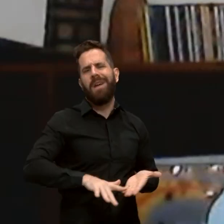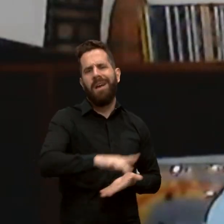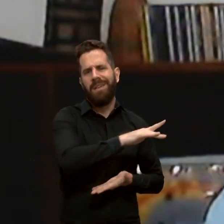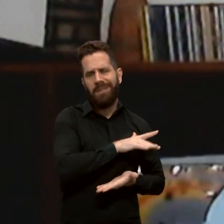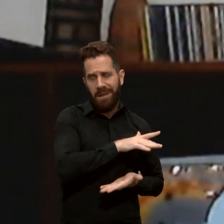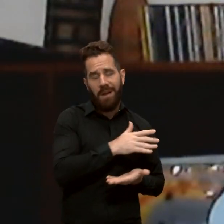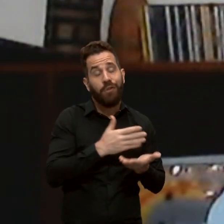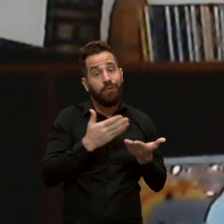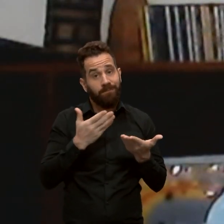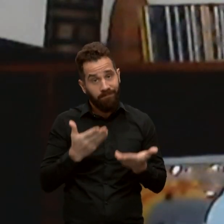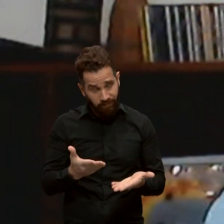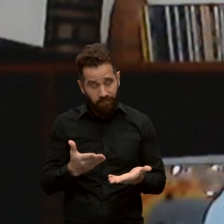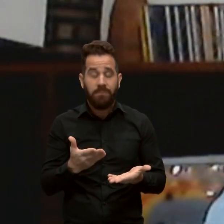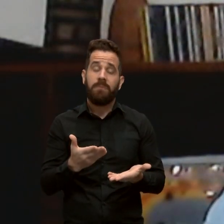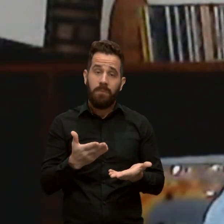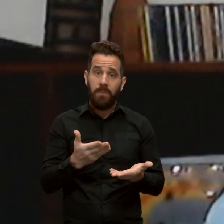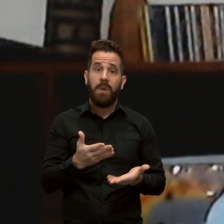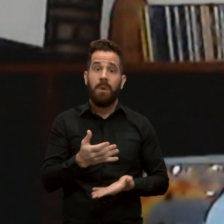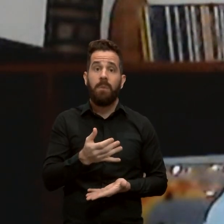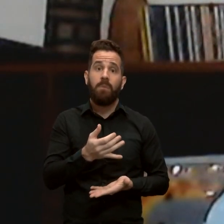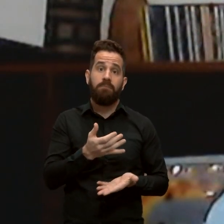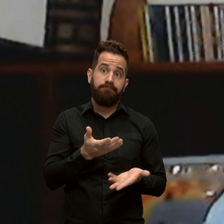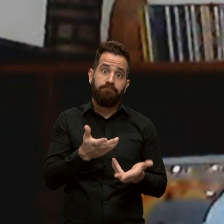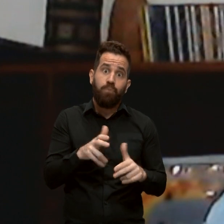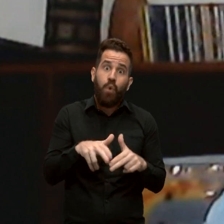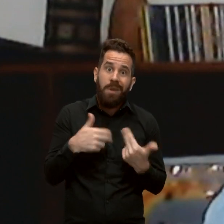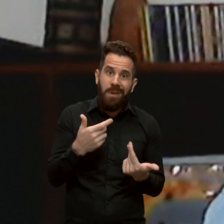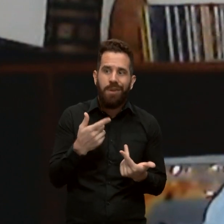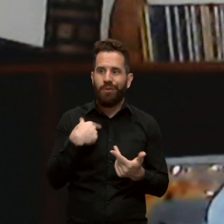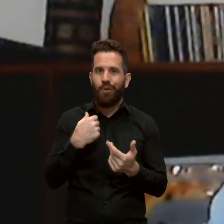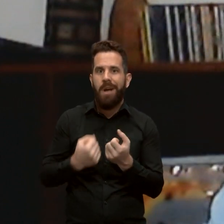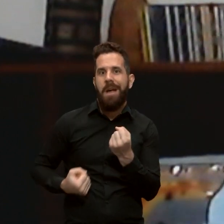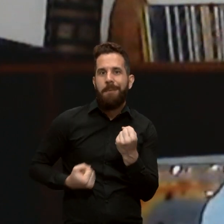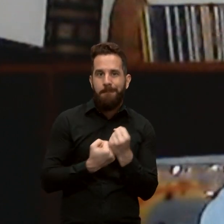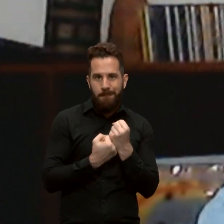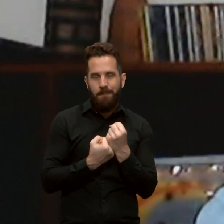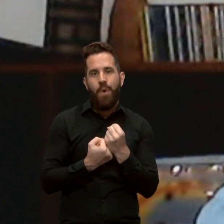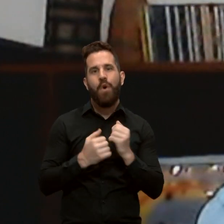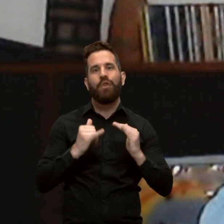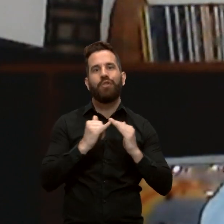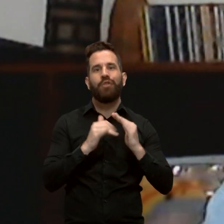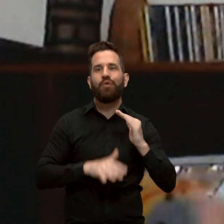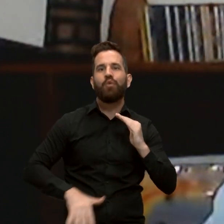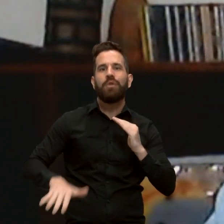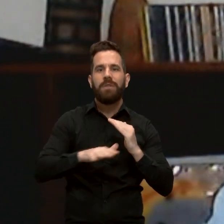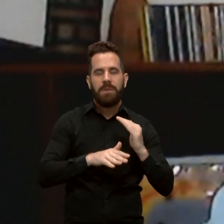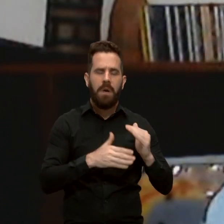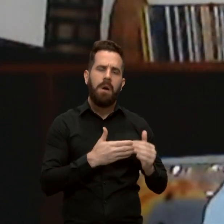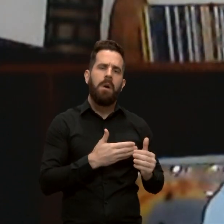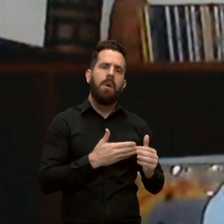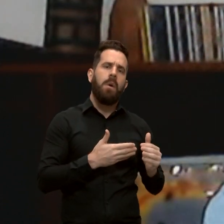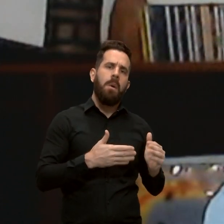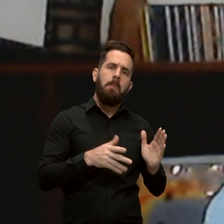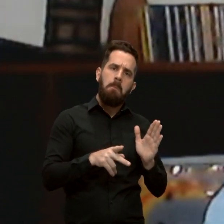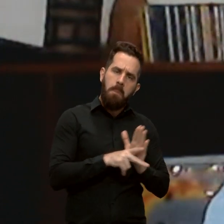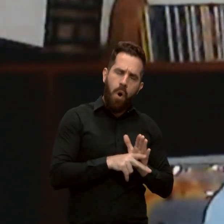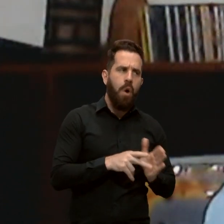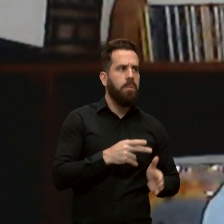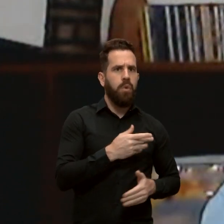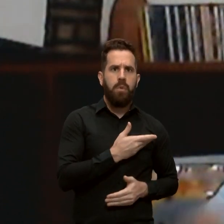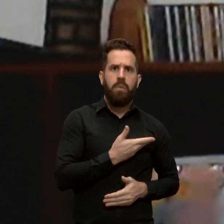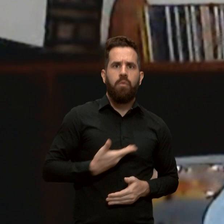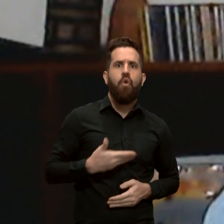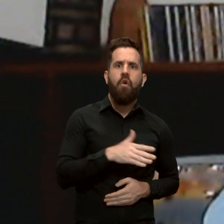Então, é por isso que o apoio institucional, tanto do poder público quanto da própria universidade,